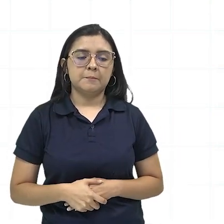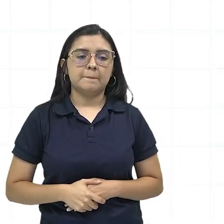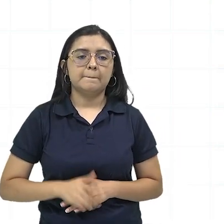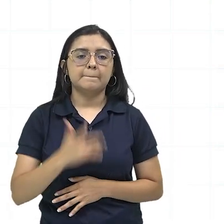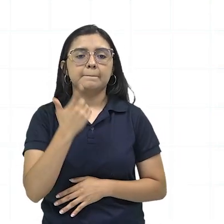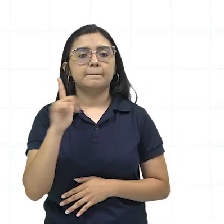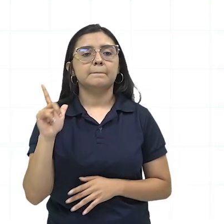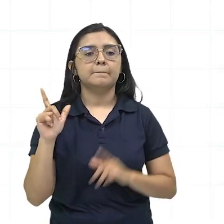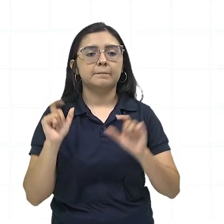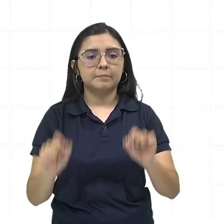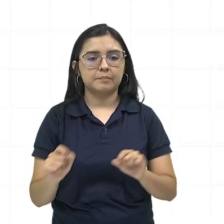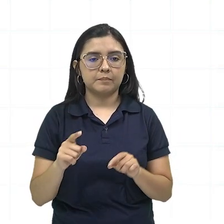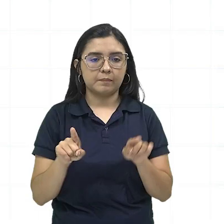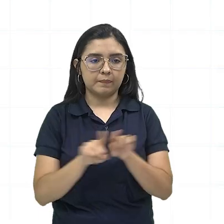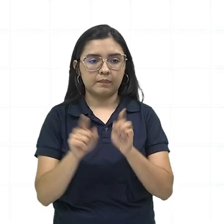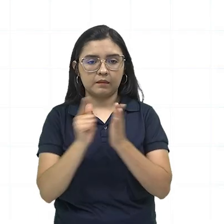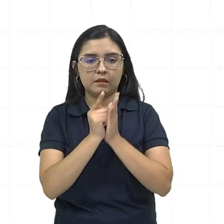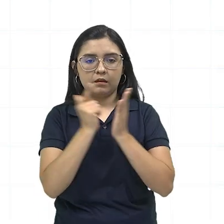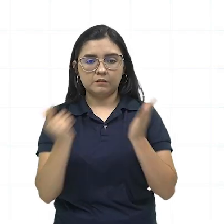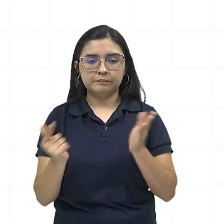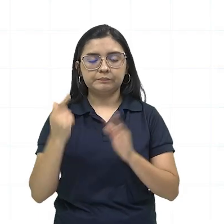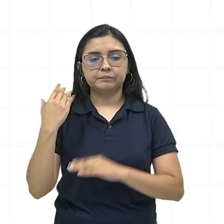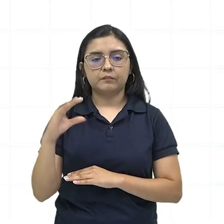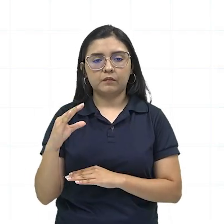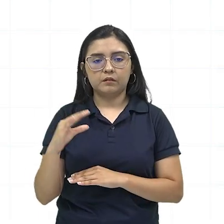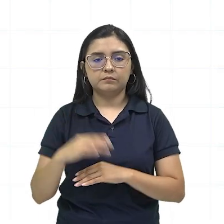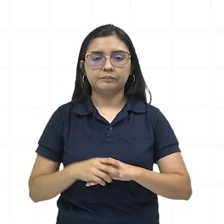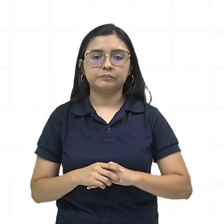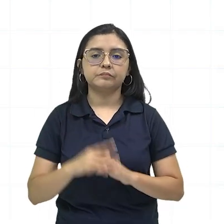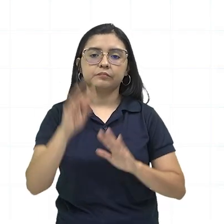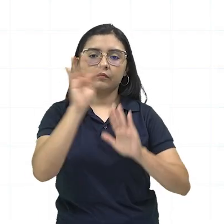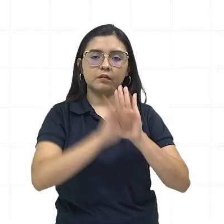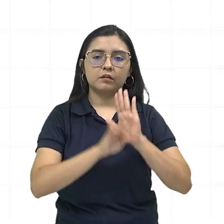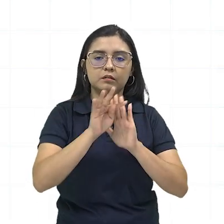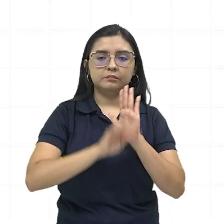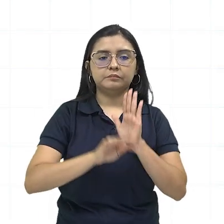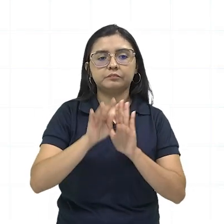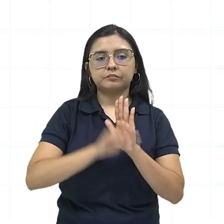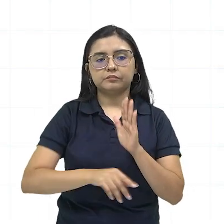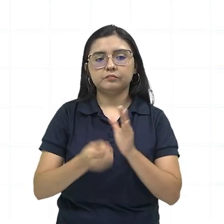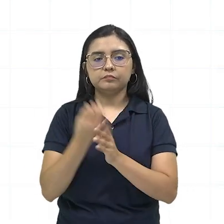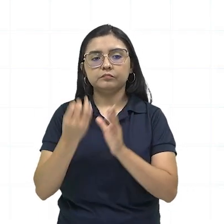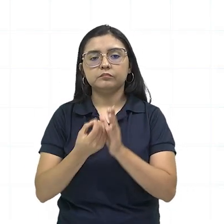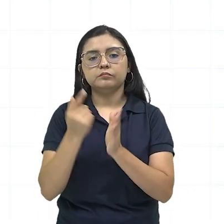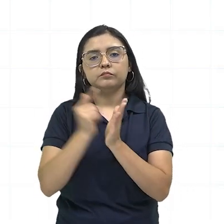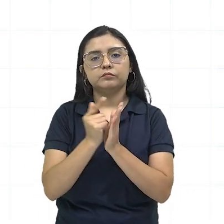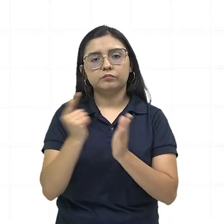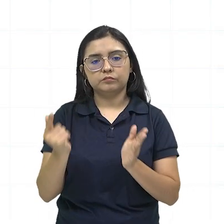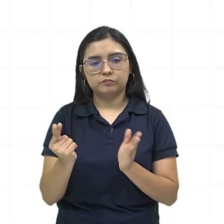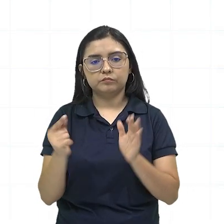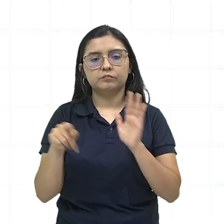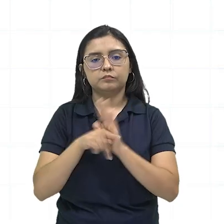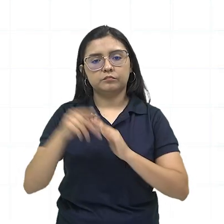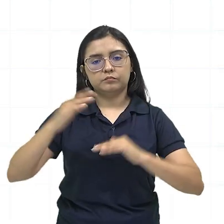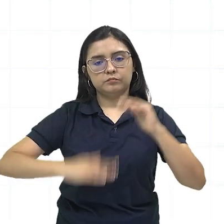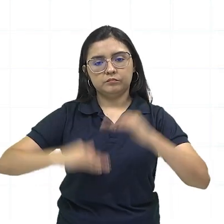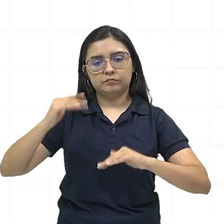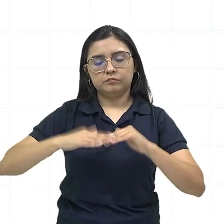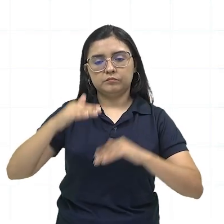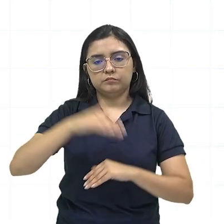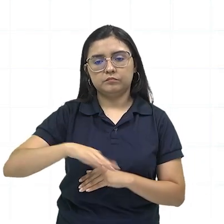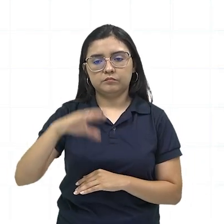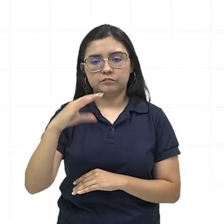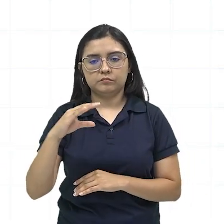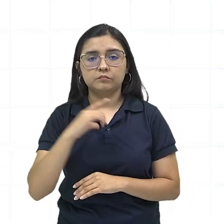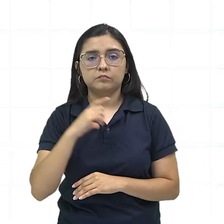Próximo exemplo são as reportagens científicas, que são textos produzidos por jornalistas especializados em ciência. Então, eles